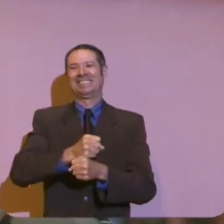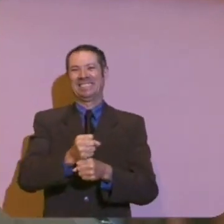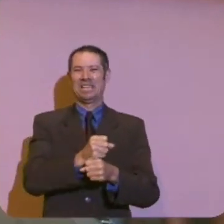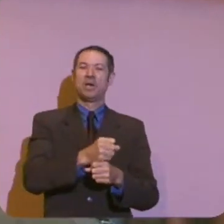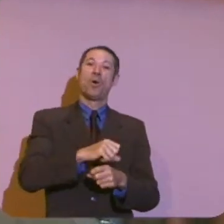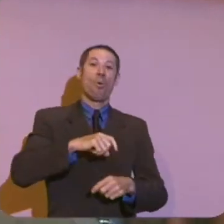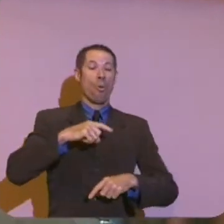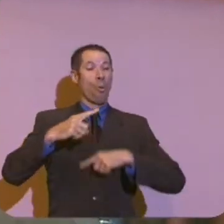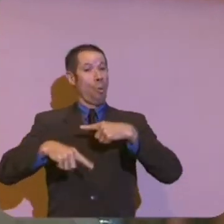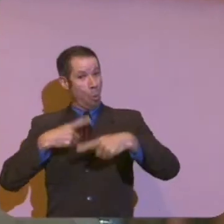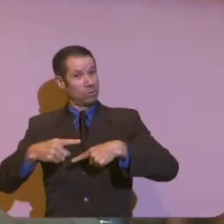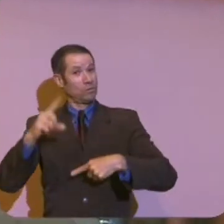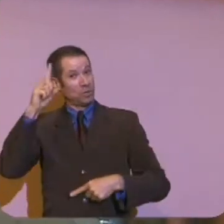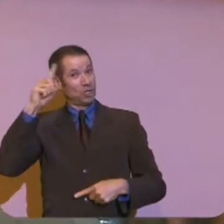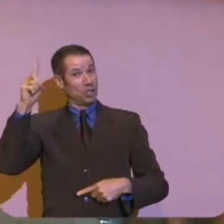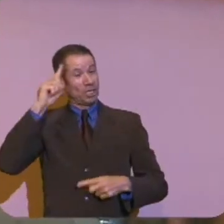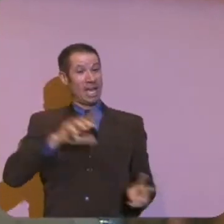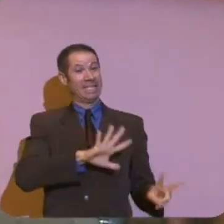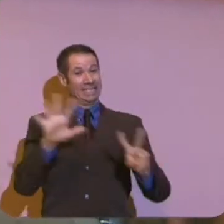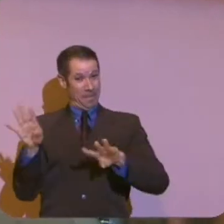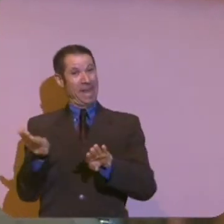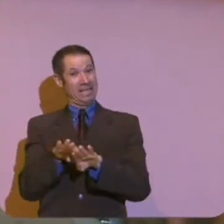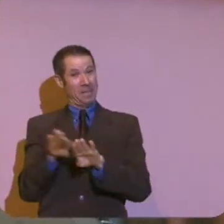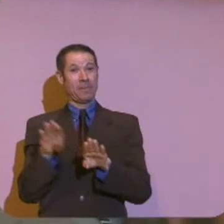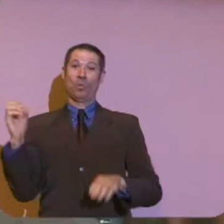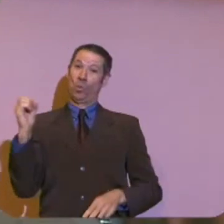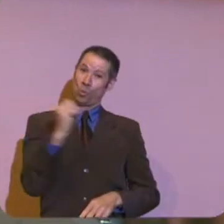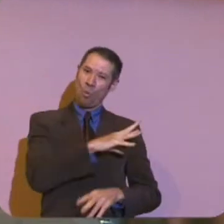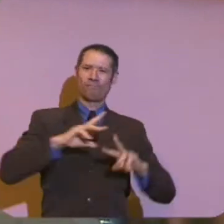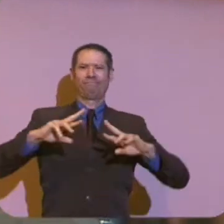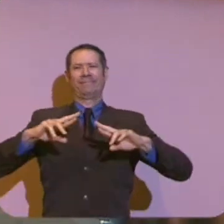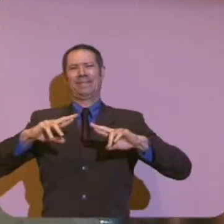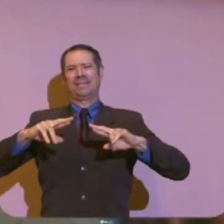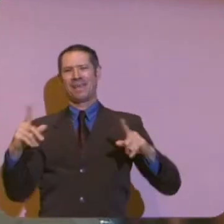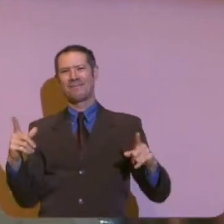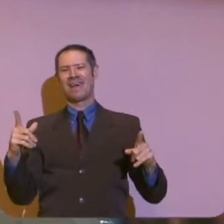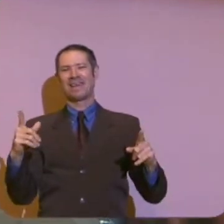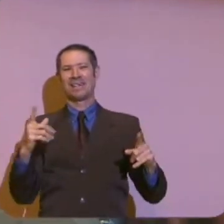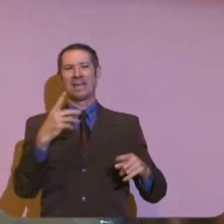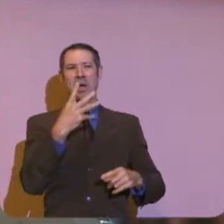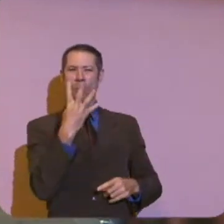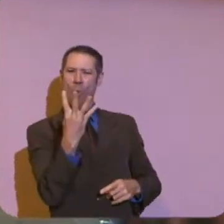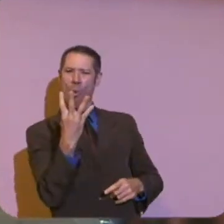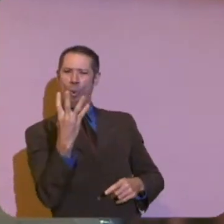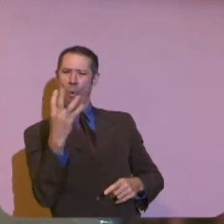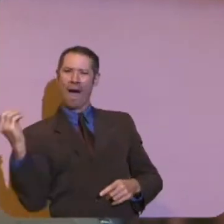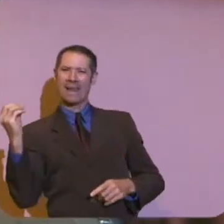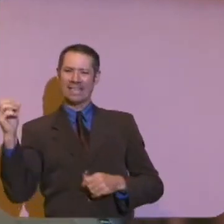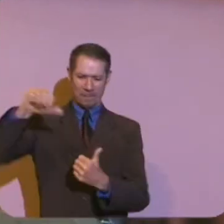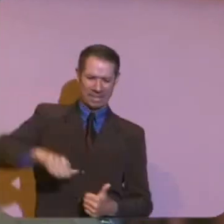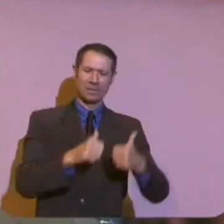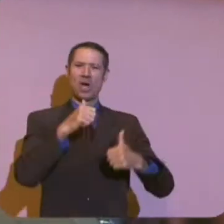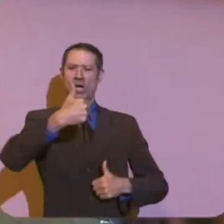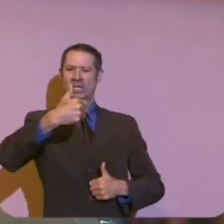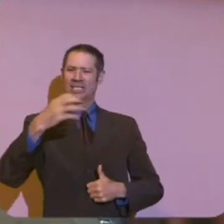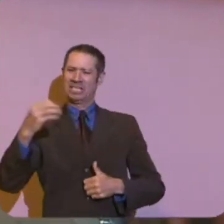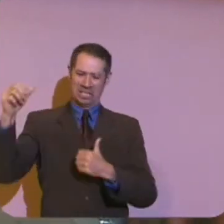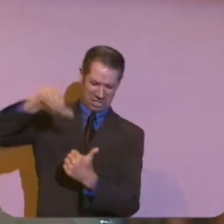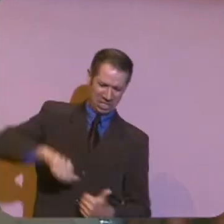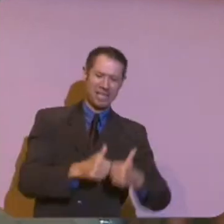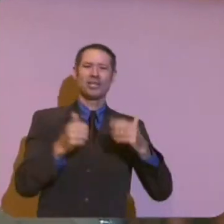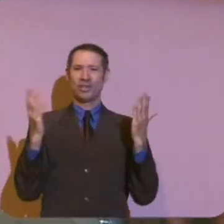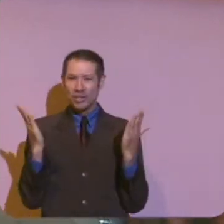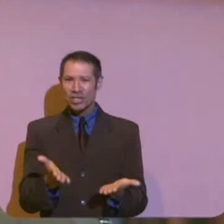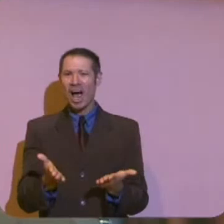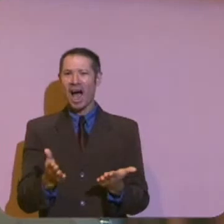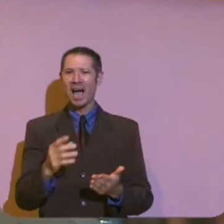semana também. Então, assim, é um problema novo, diferente, né? Porque a gente botava 40 pessoas no batistério, 100 pessoas. Eu me lembro de ter feito já